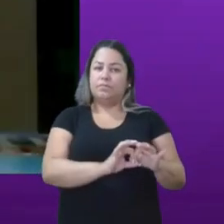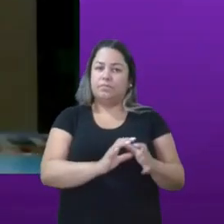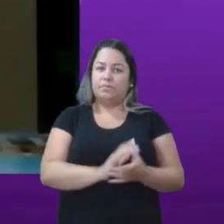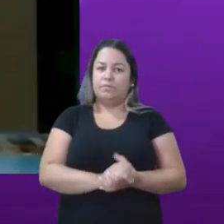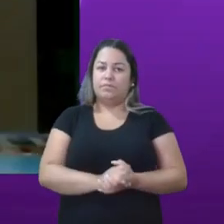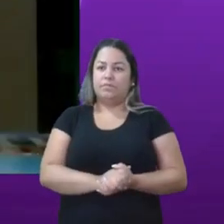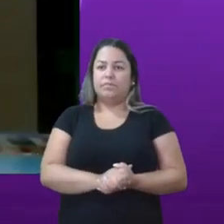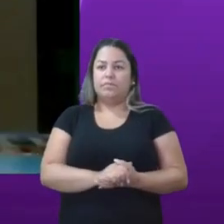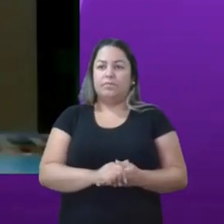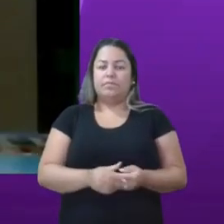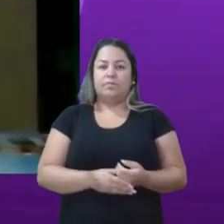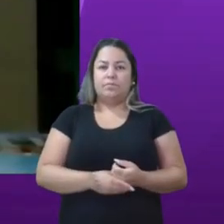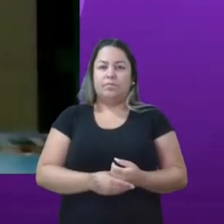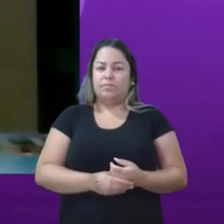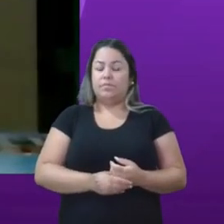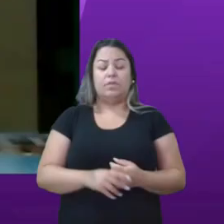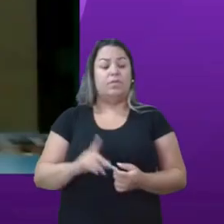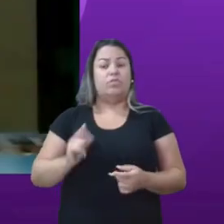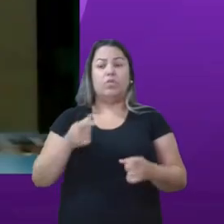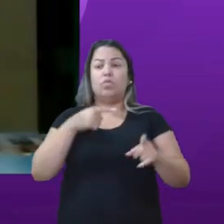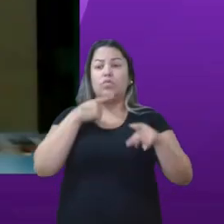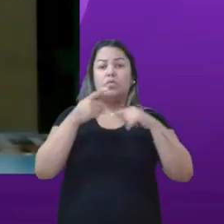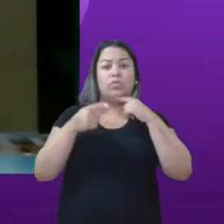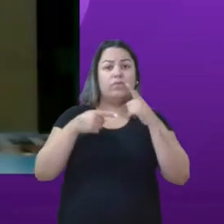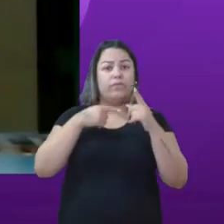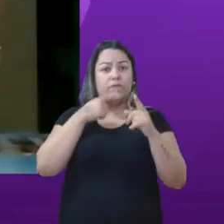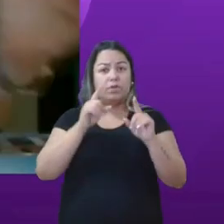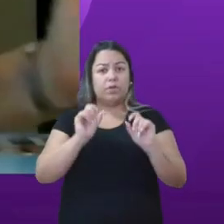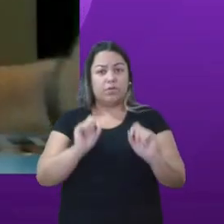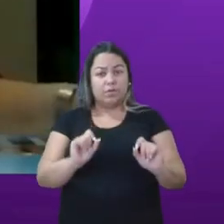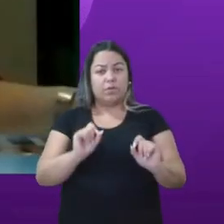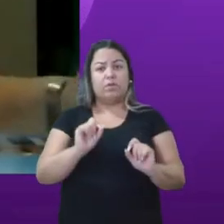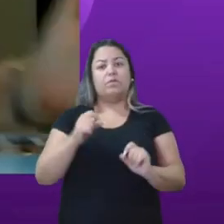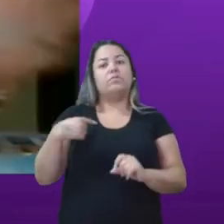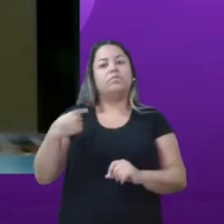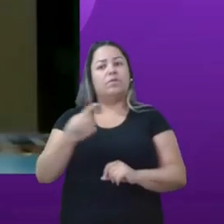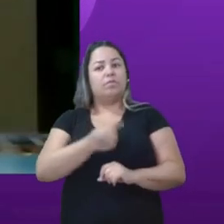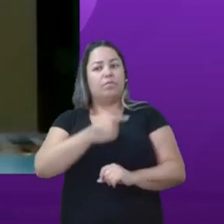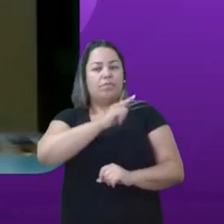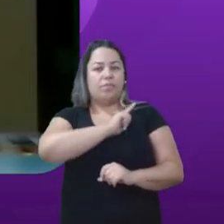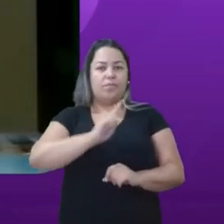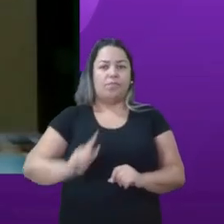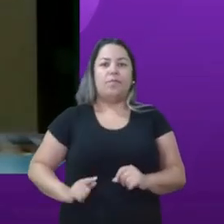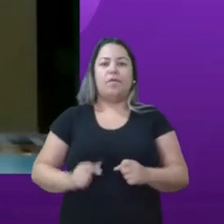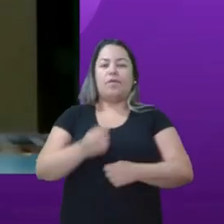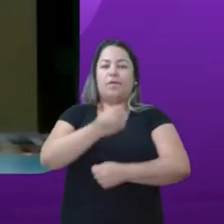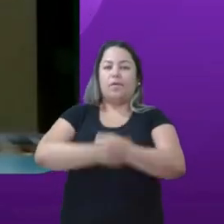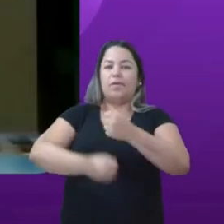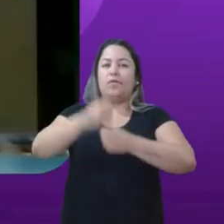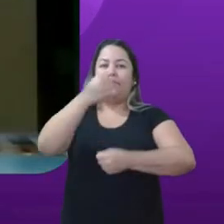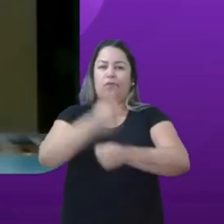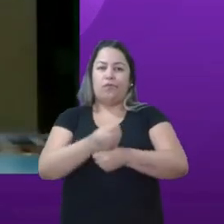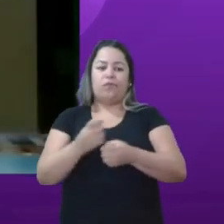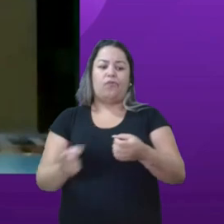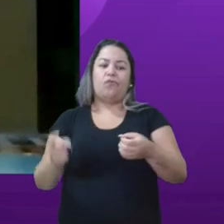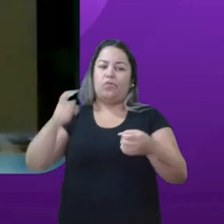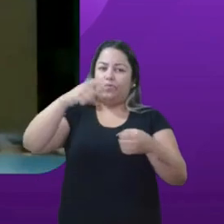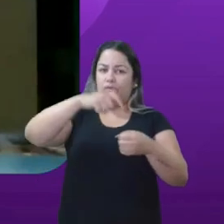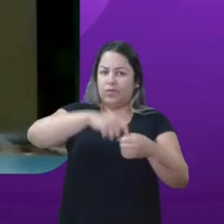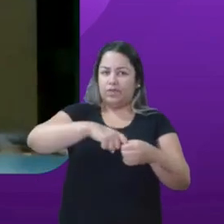Então, eu não tenho dúvida, né, que o nosso governo, a partir do ano passado, retomou